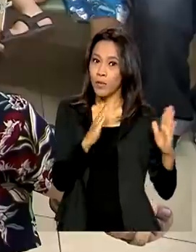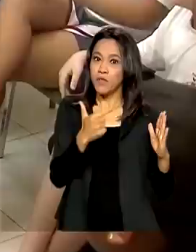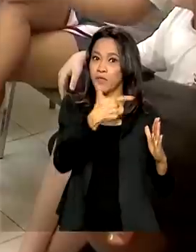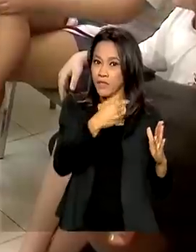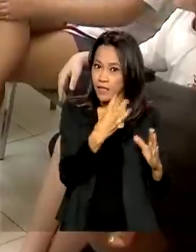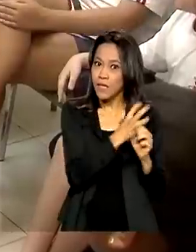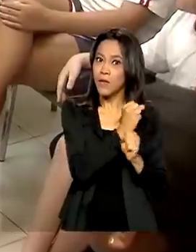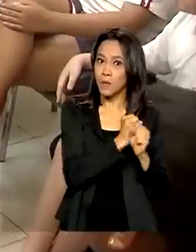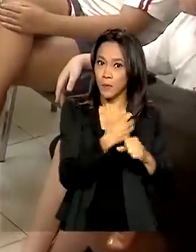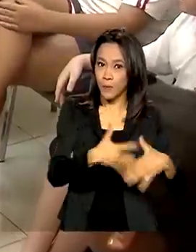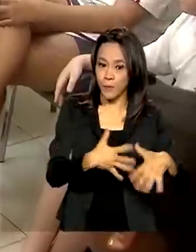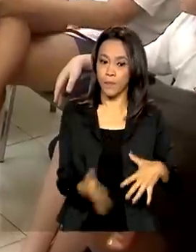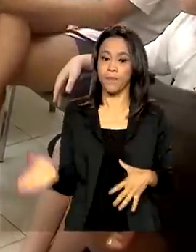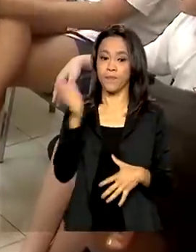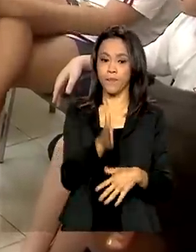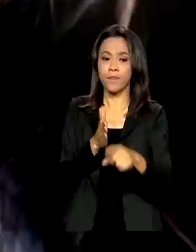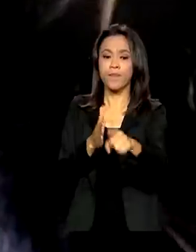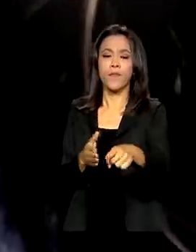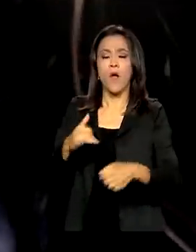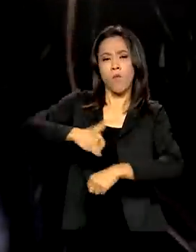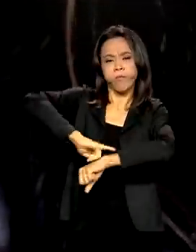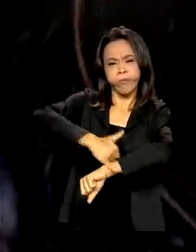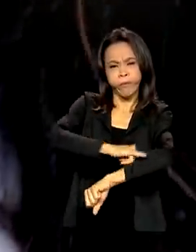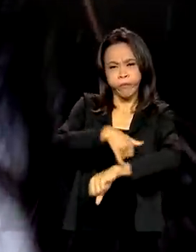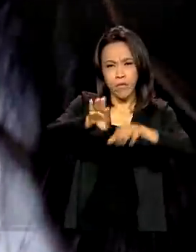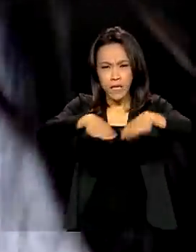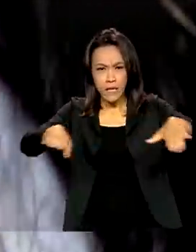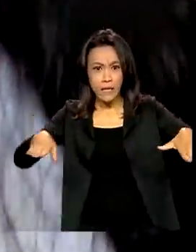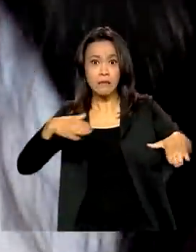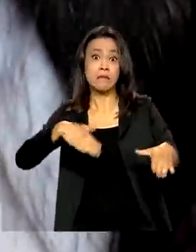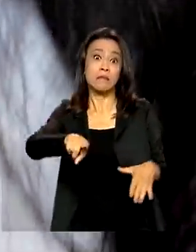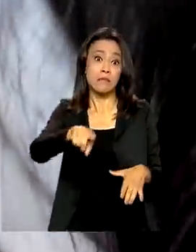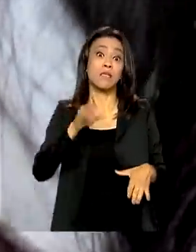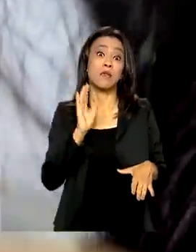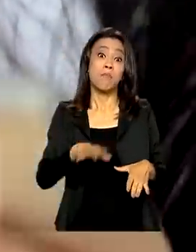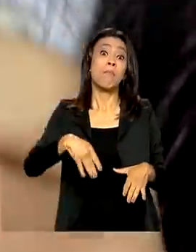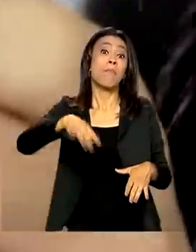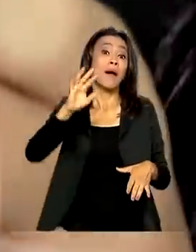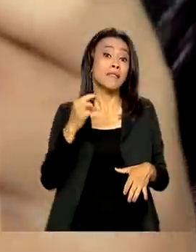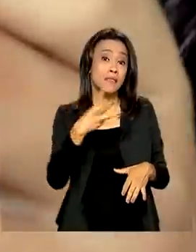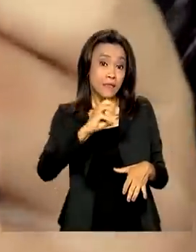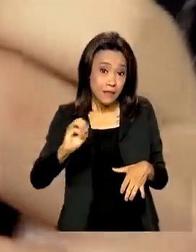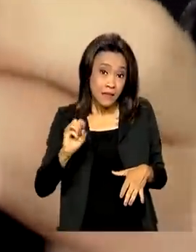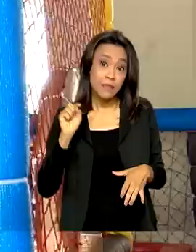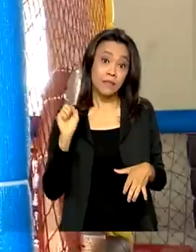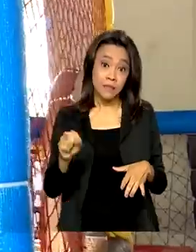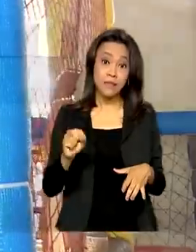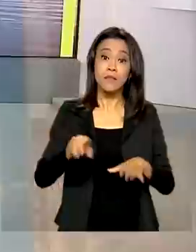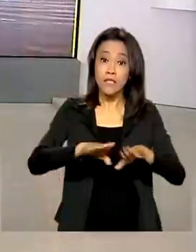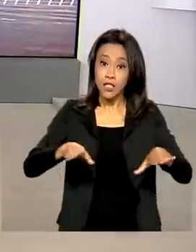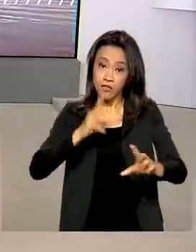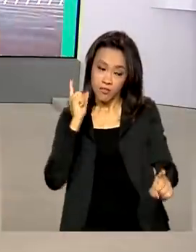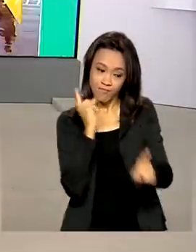infantil. Mais de 340 mil crianças foram diagnosticadas com a doença este ano.